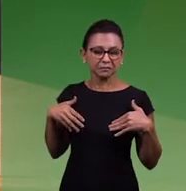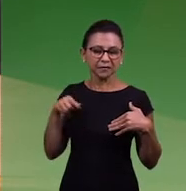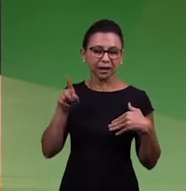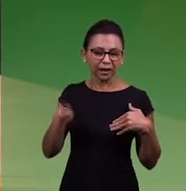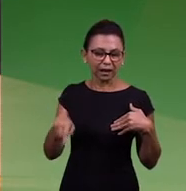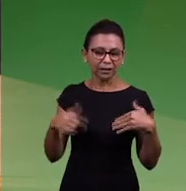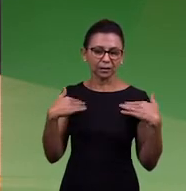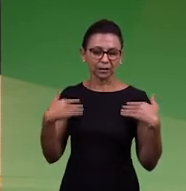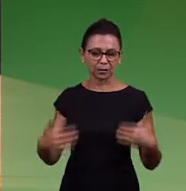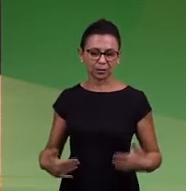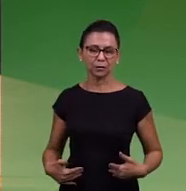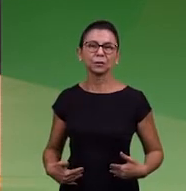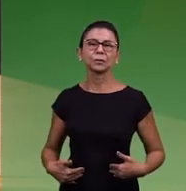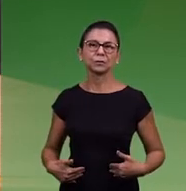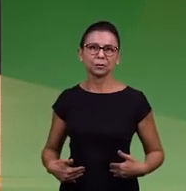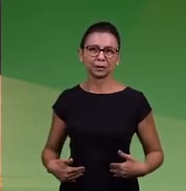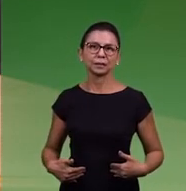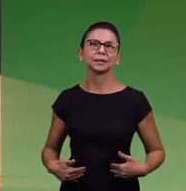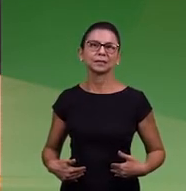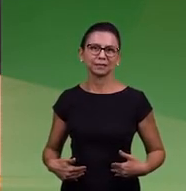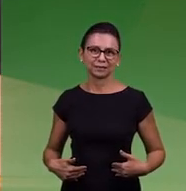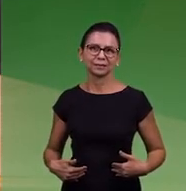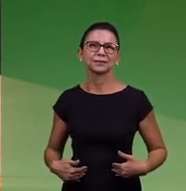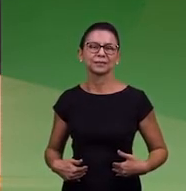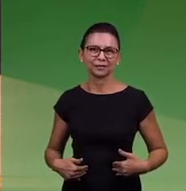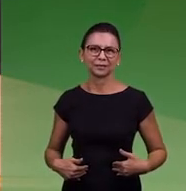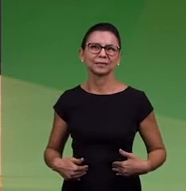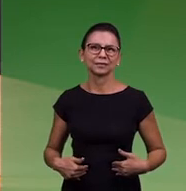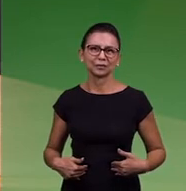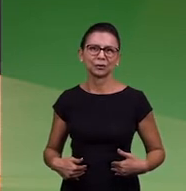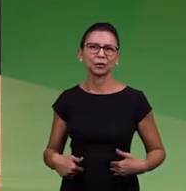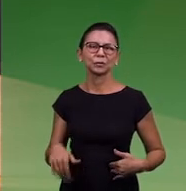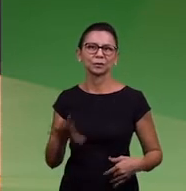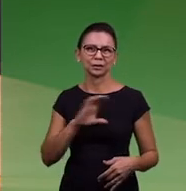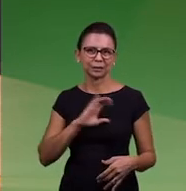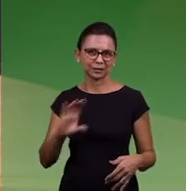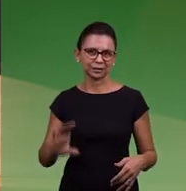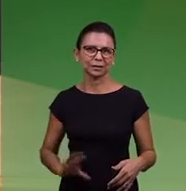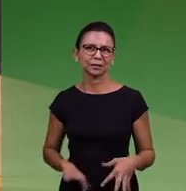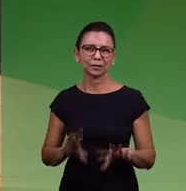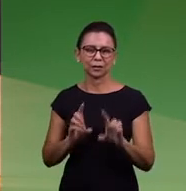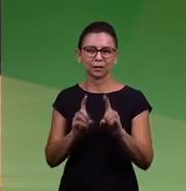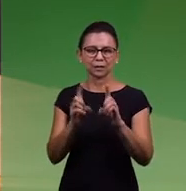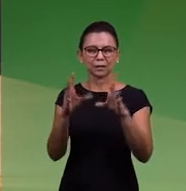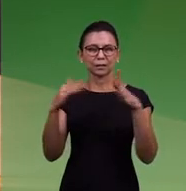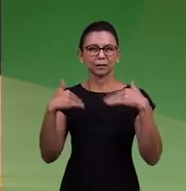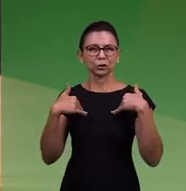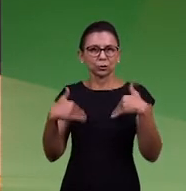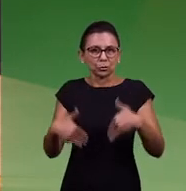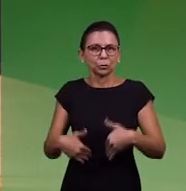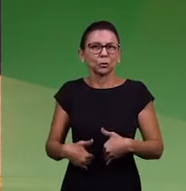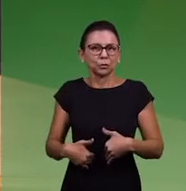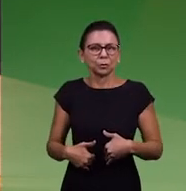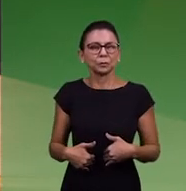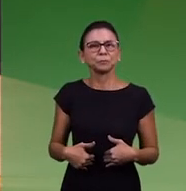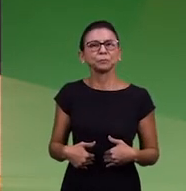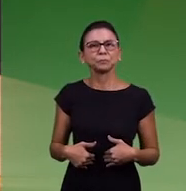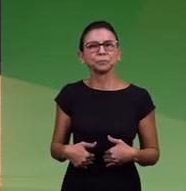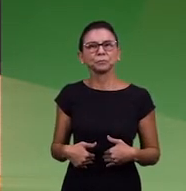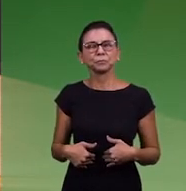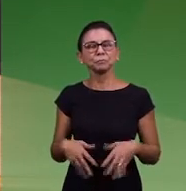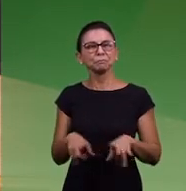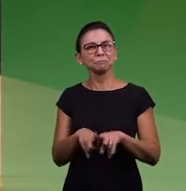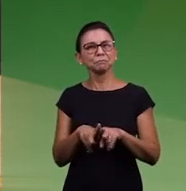E essa igreja, corpo de Cristo, é que Jesus virá para arrebatá-la. Então é a doutrina de corpo que está ali. Outra